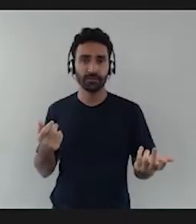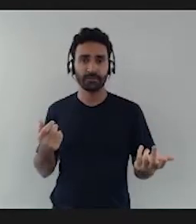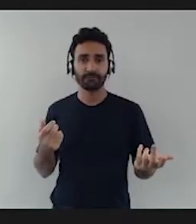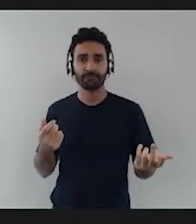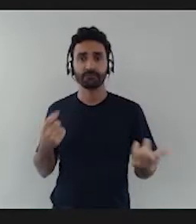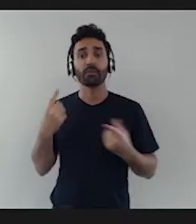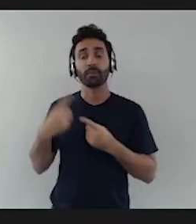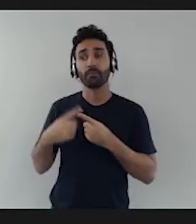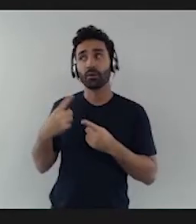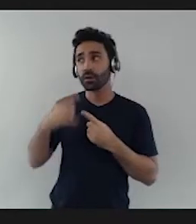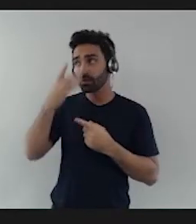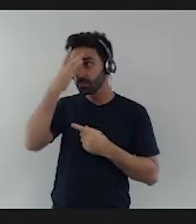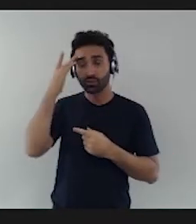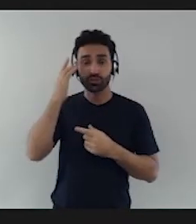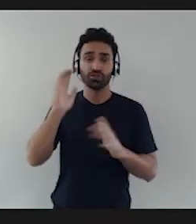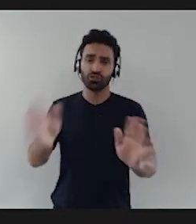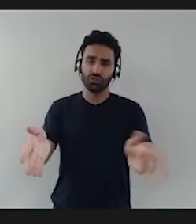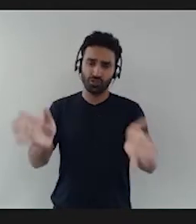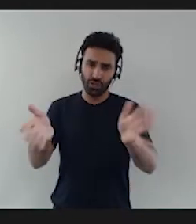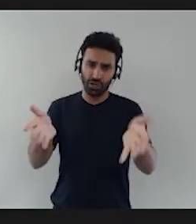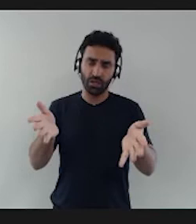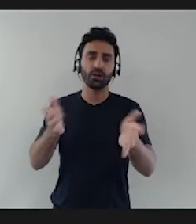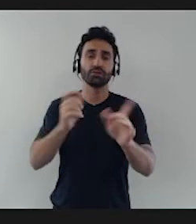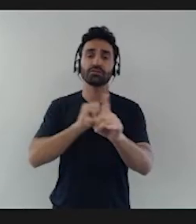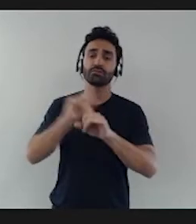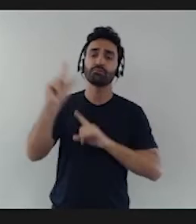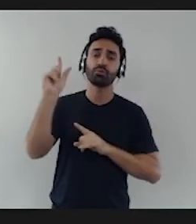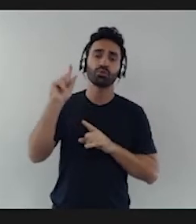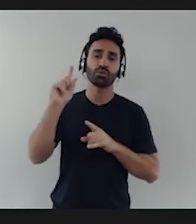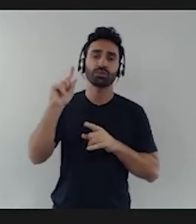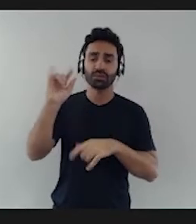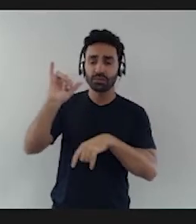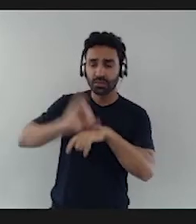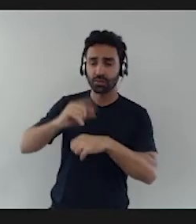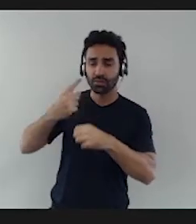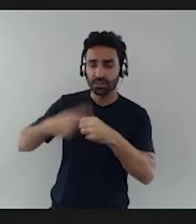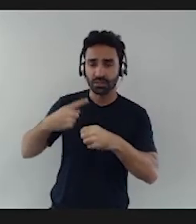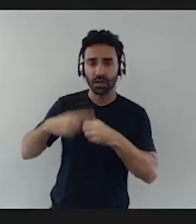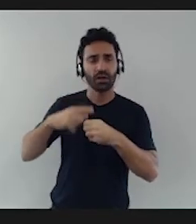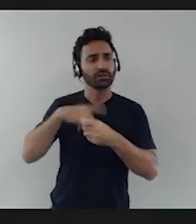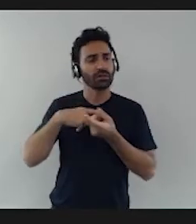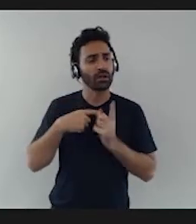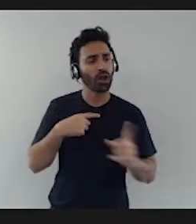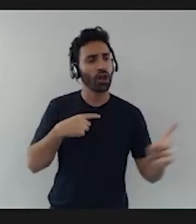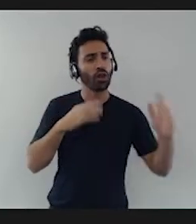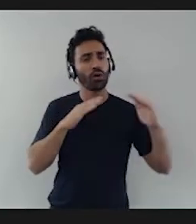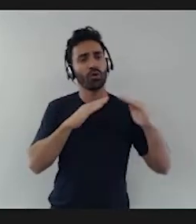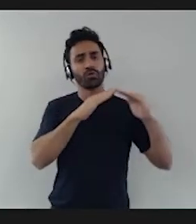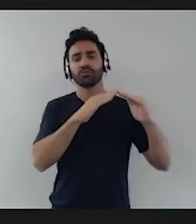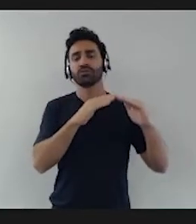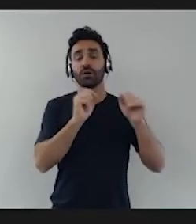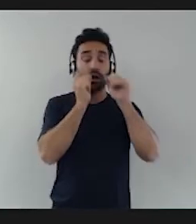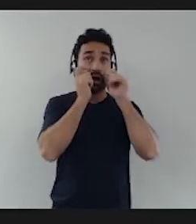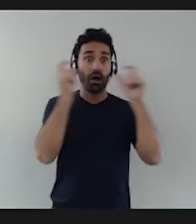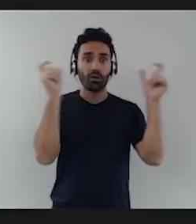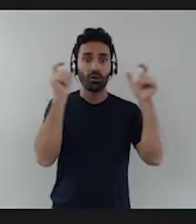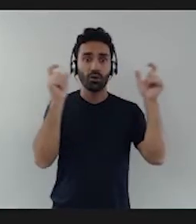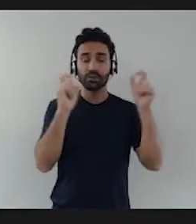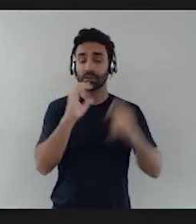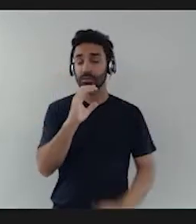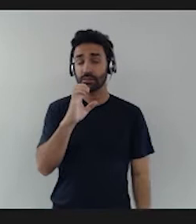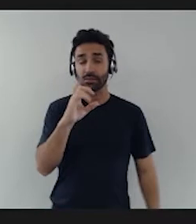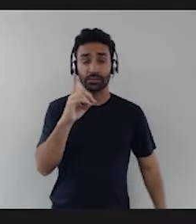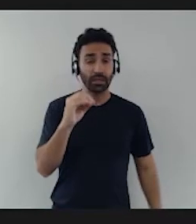as pessoas que já foram expulsas dos centros da cidade, que estão nas periferias, que acordam... Hoje